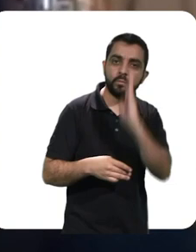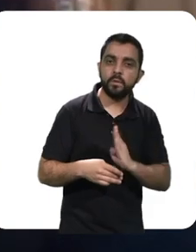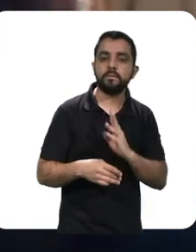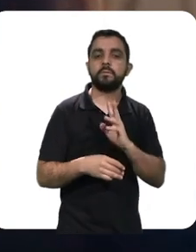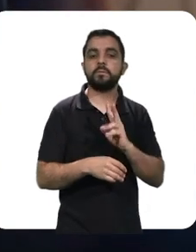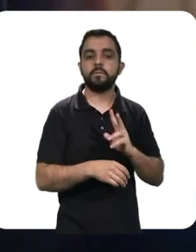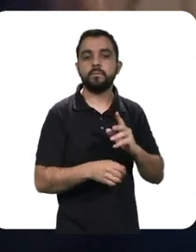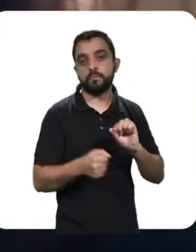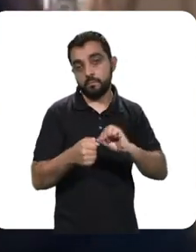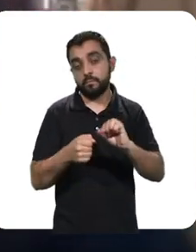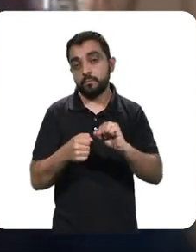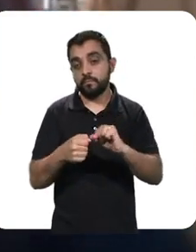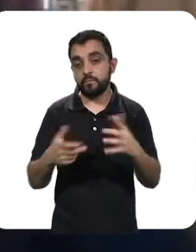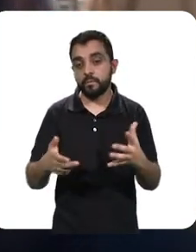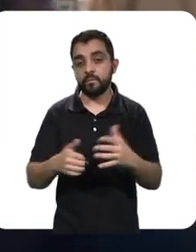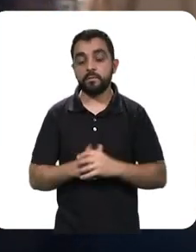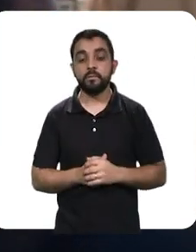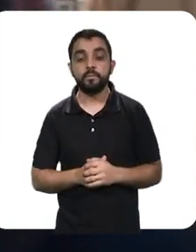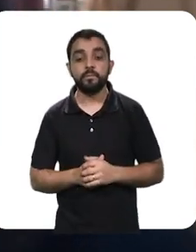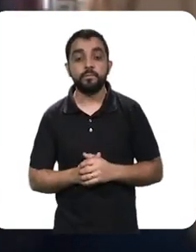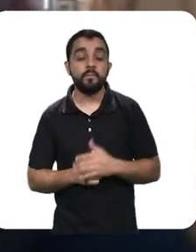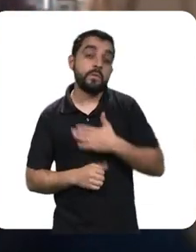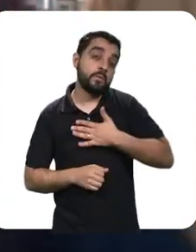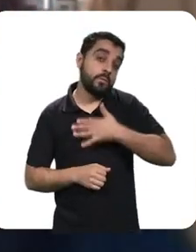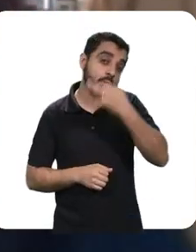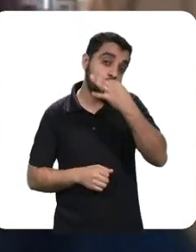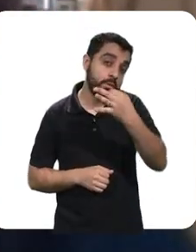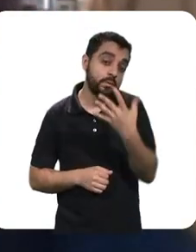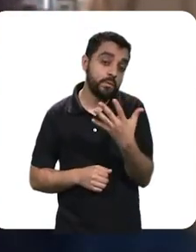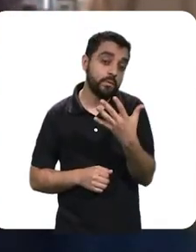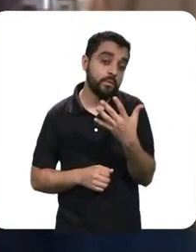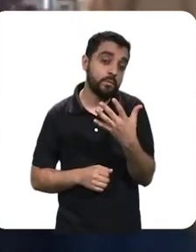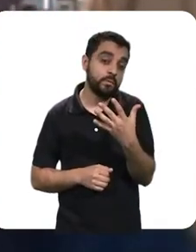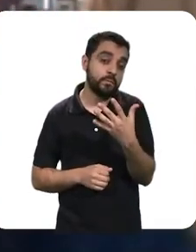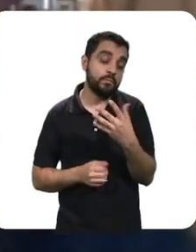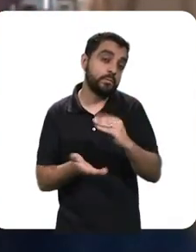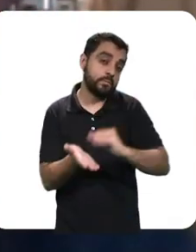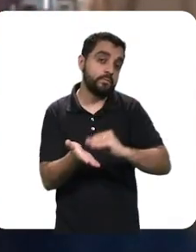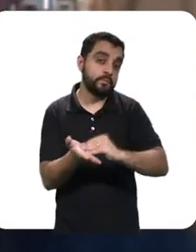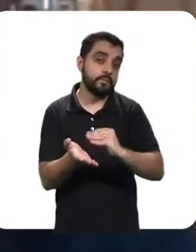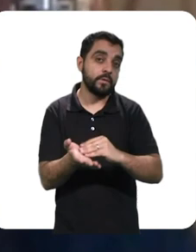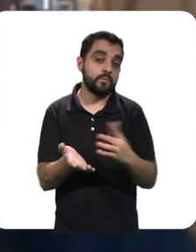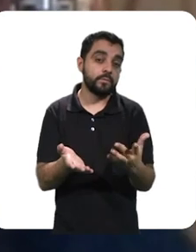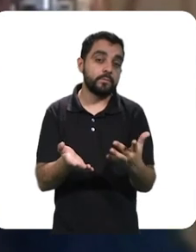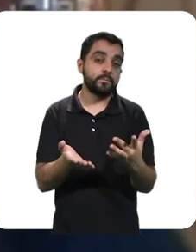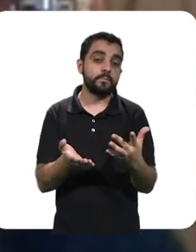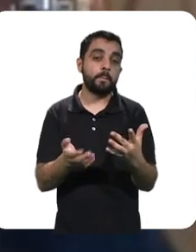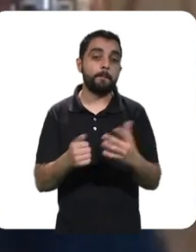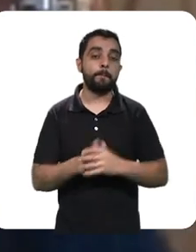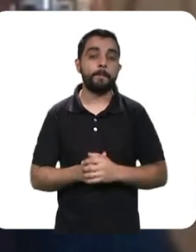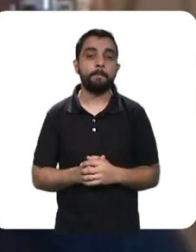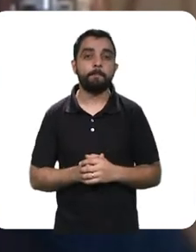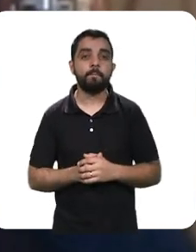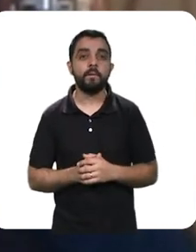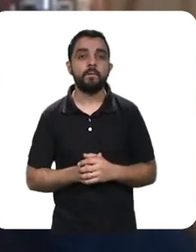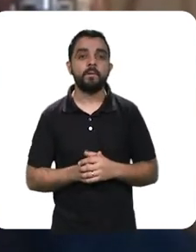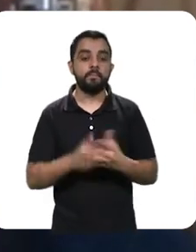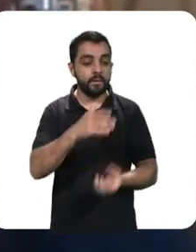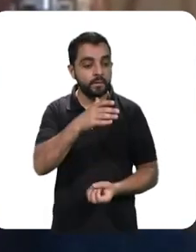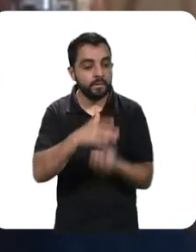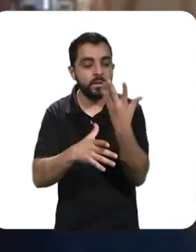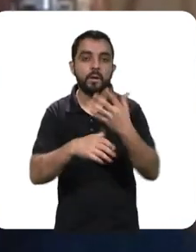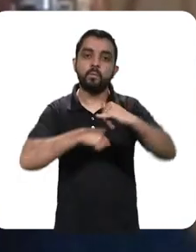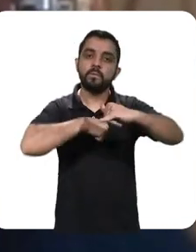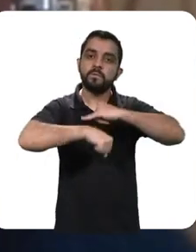Brasil, liderado pelo nosso ministro, têm sido bastante admiráveis. Eu acho que você tentar